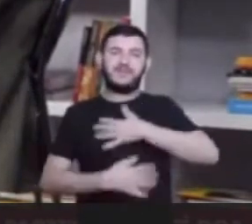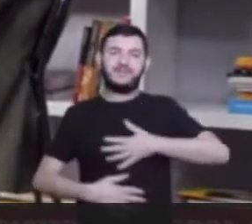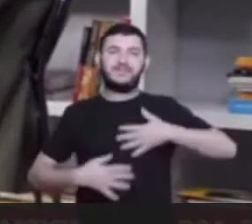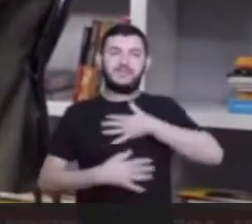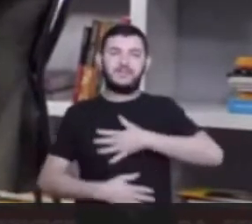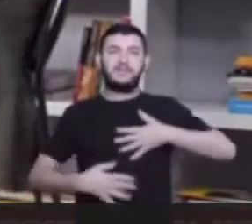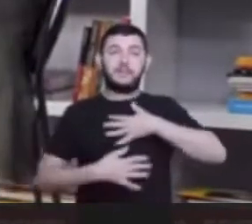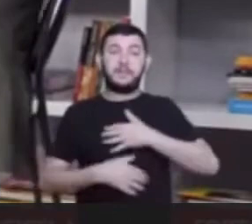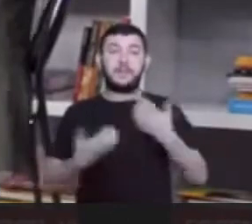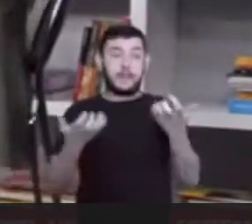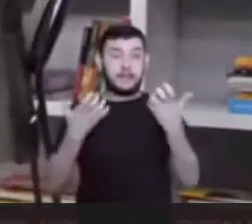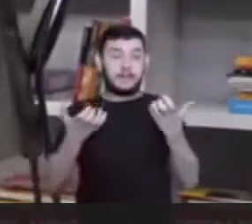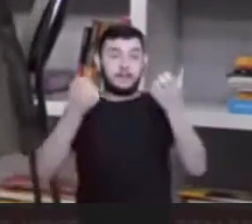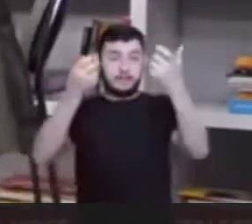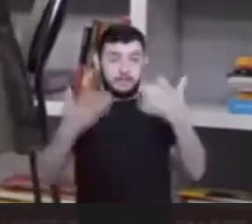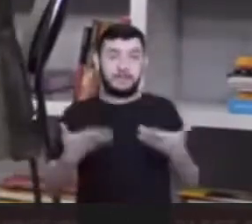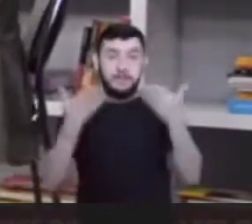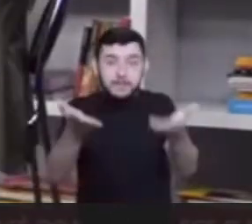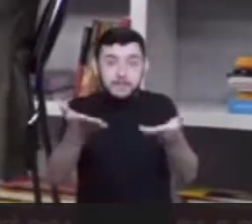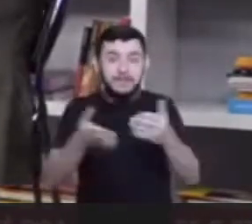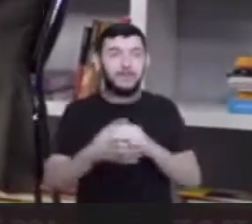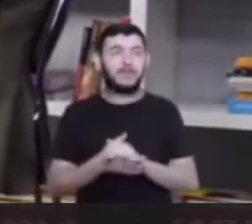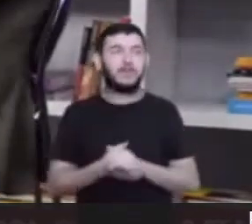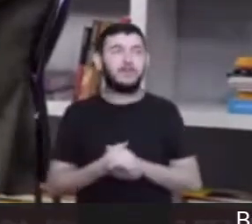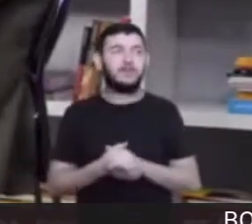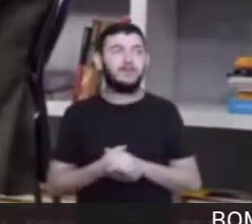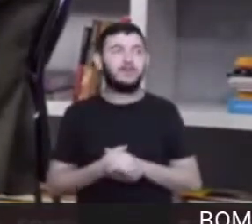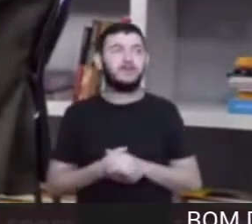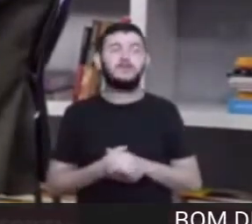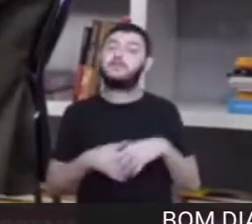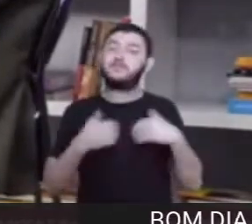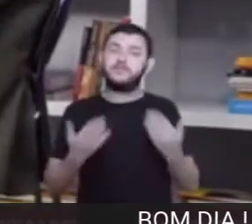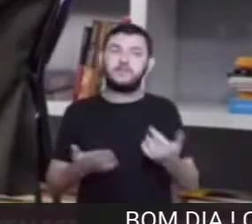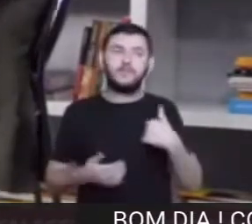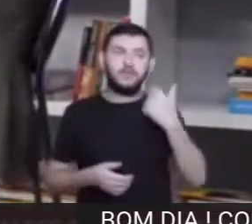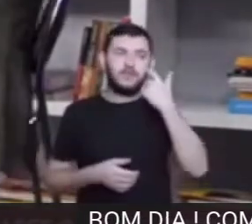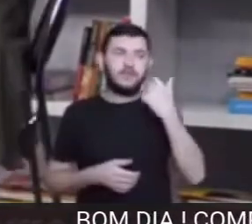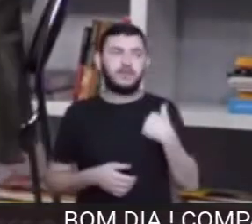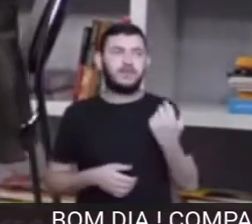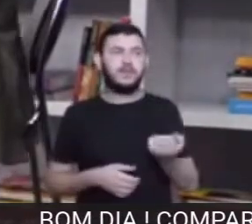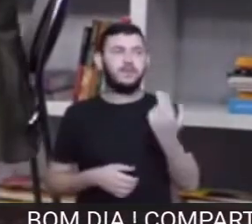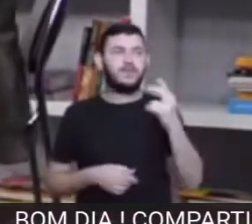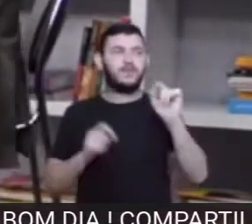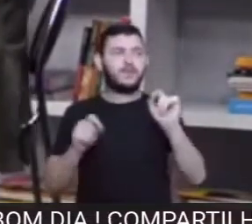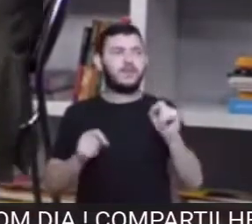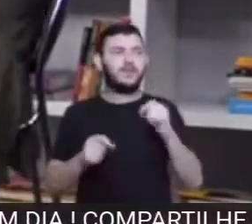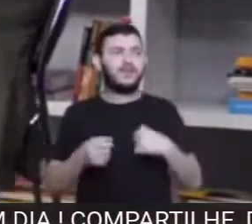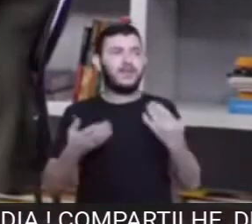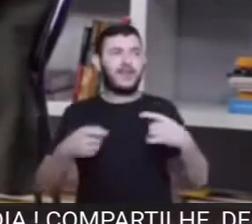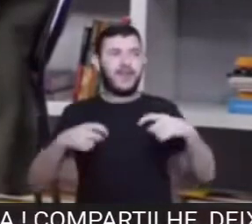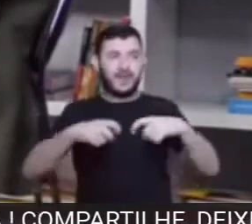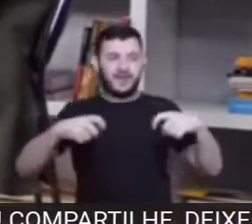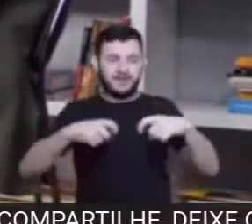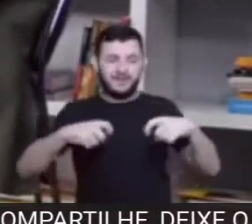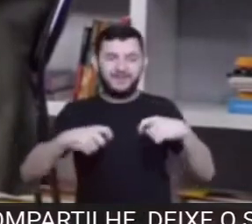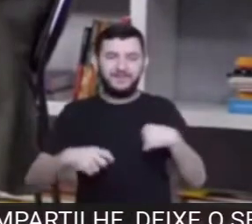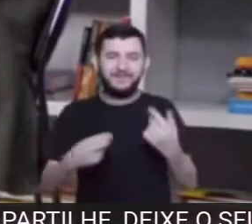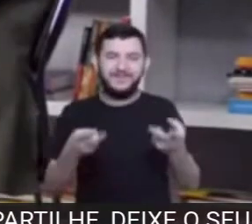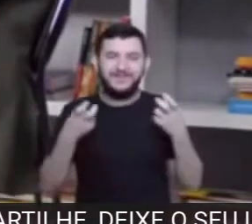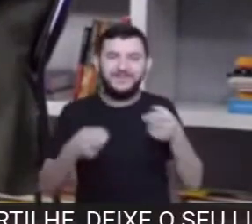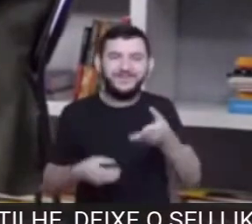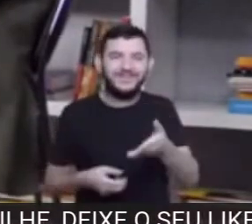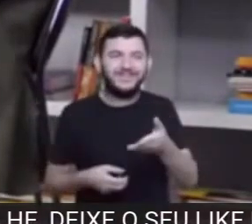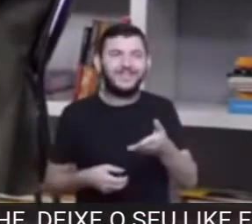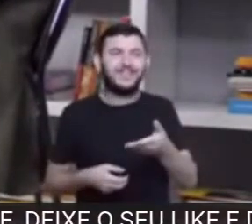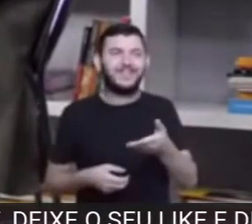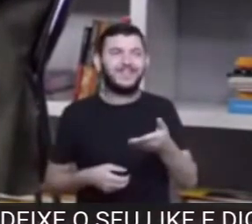eu falo em nome de muitas pessoas. Eu, na outra encarnação, quero ter uma meia dessa sua. Essa é boa, rapaz. Né? Boa. É que ela vem até aqui. Essa